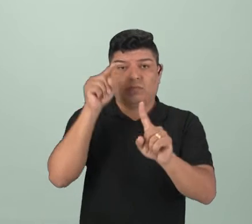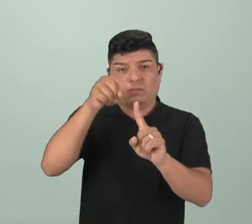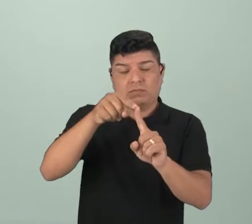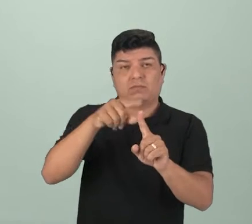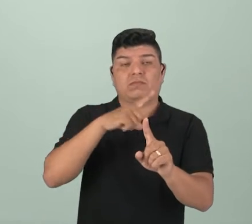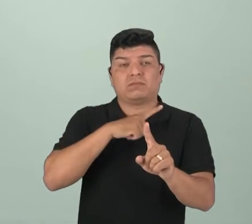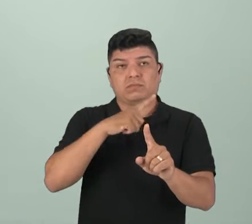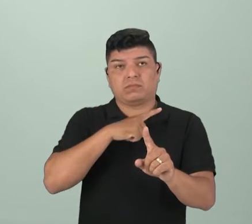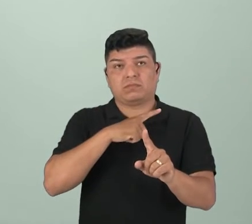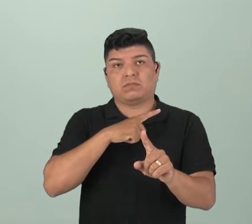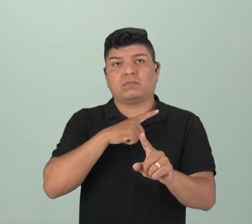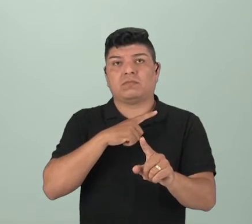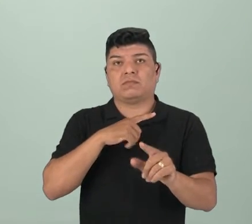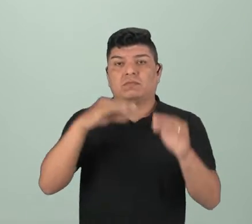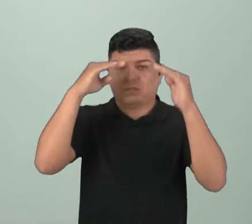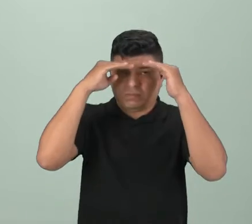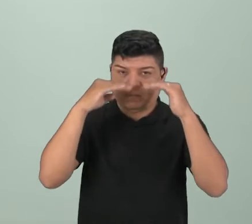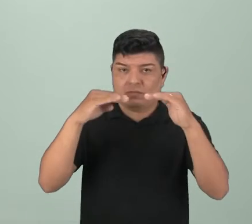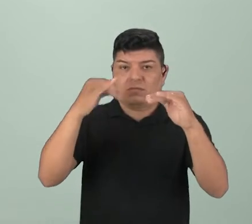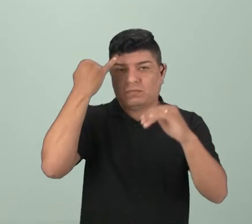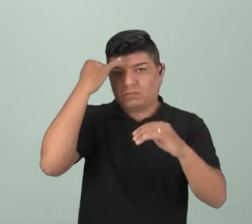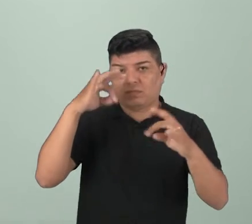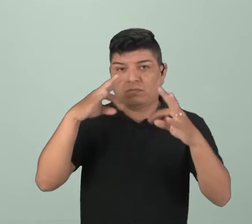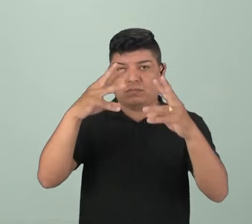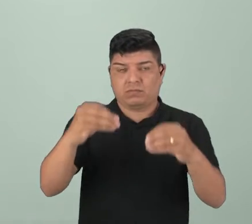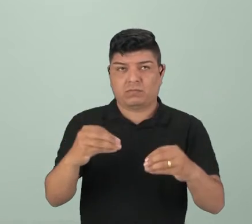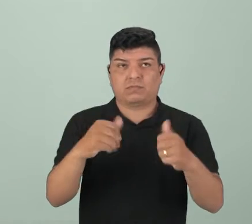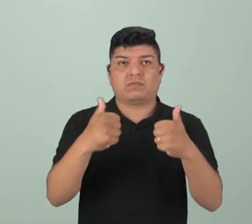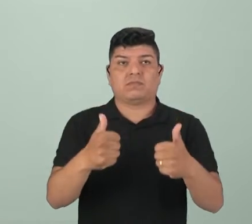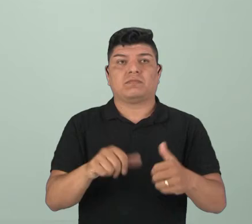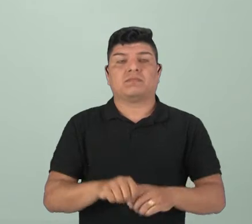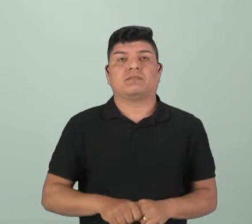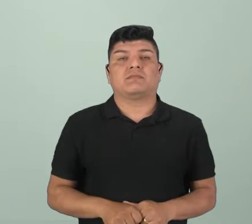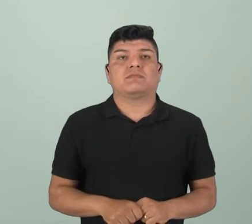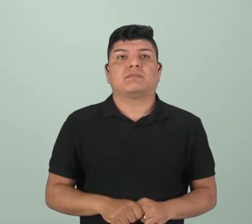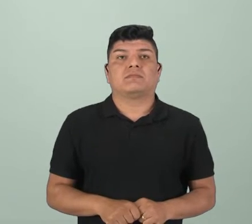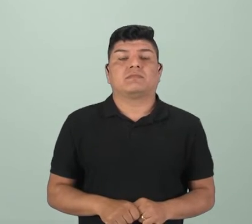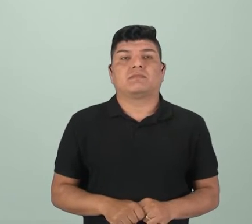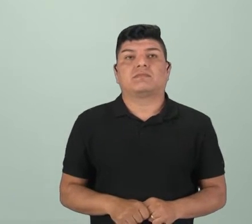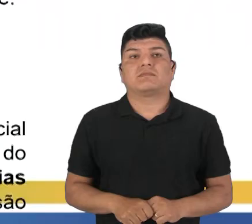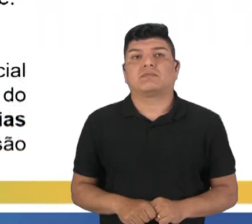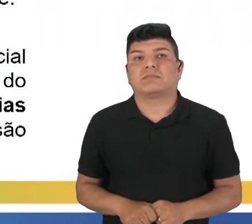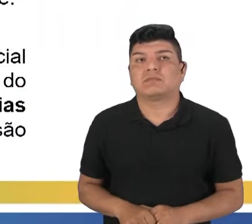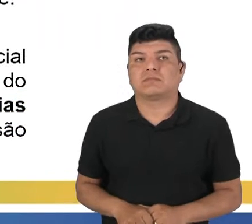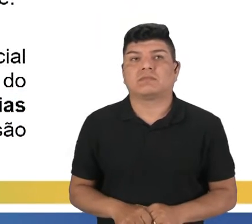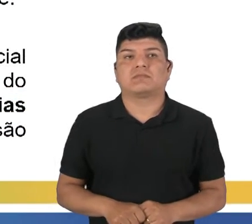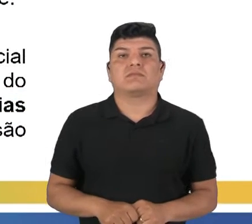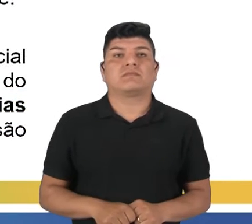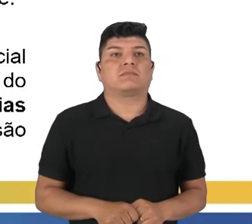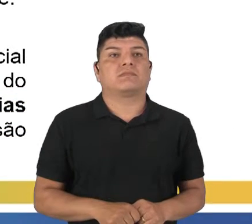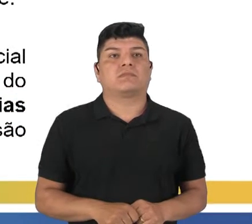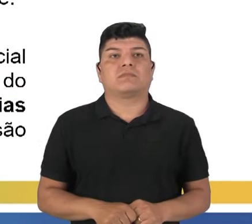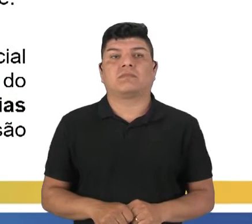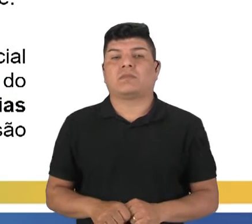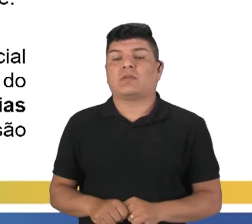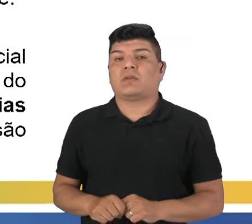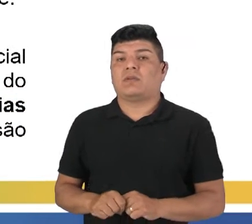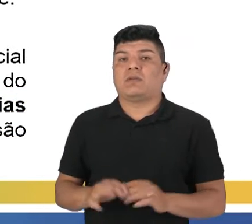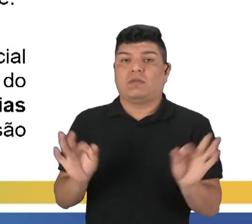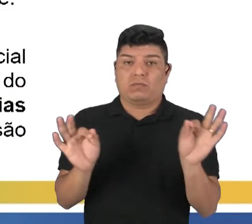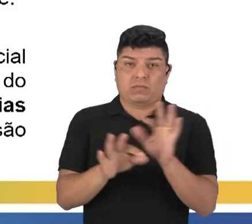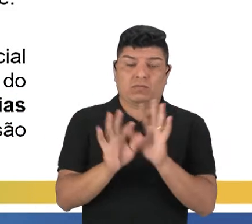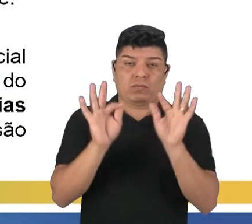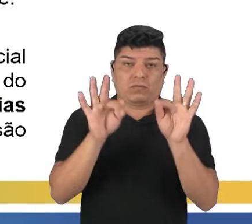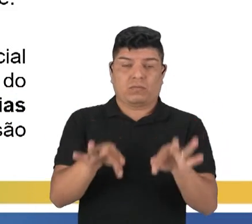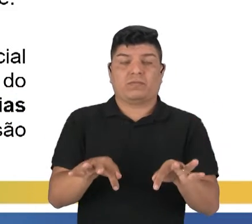seja, sempre tendo uma hierarquia dentro dessas ideias, tá bom? Vamos ver aqui, por último, nós temos